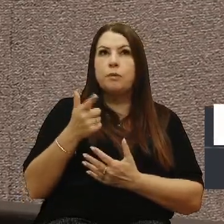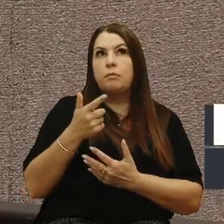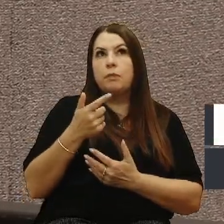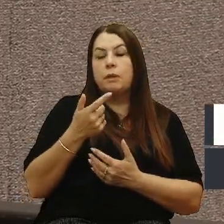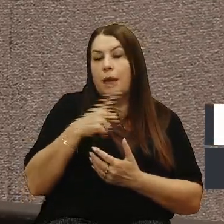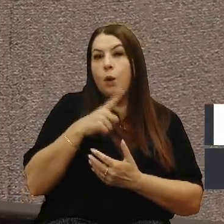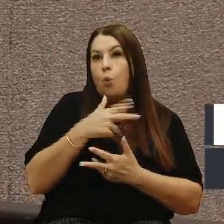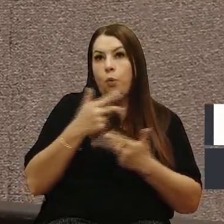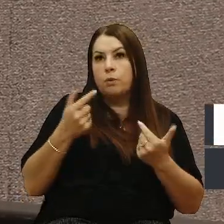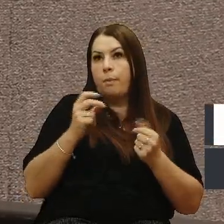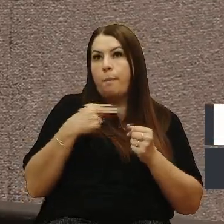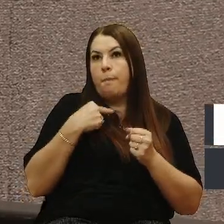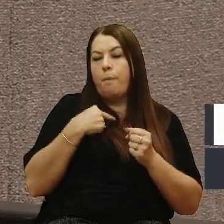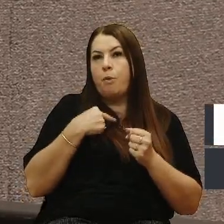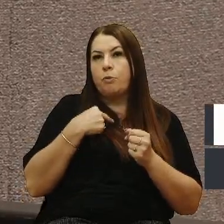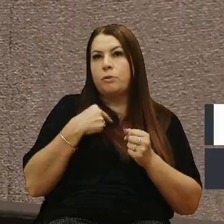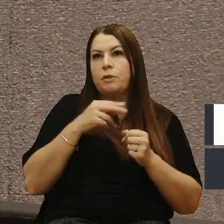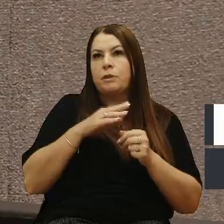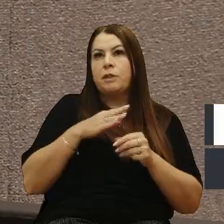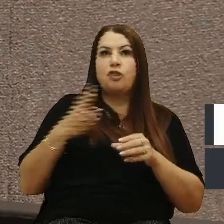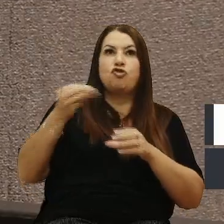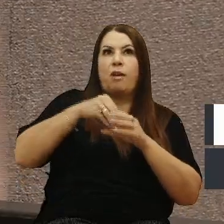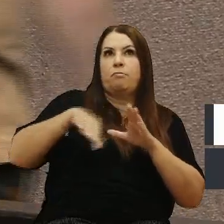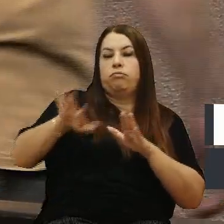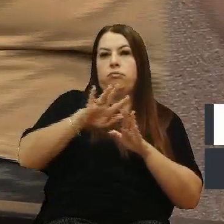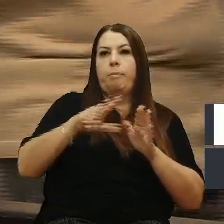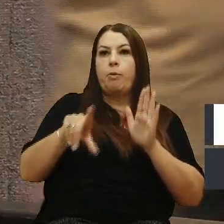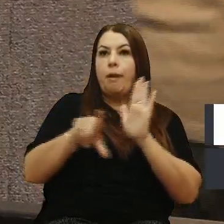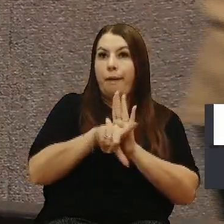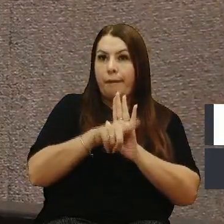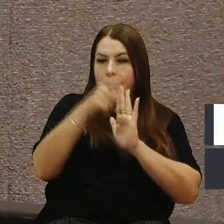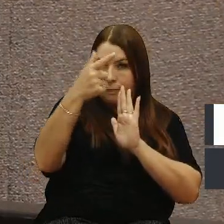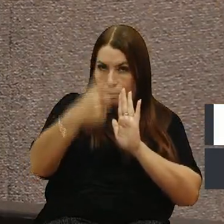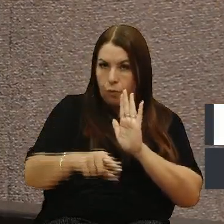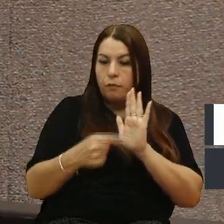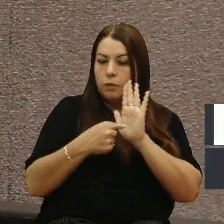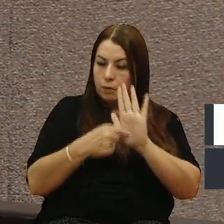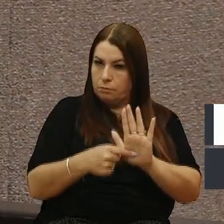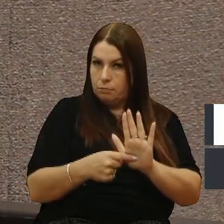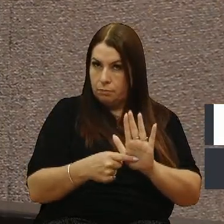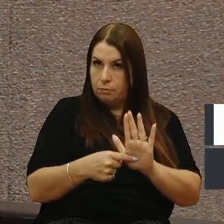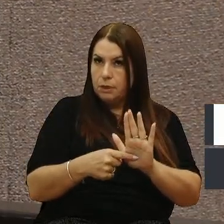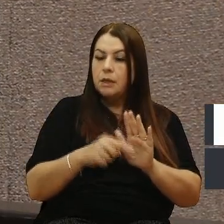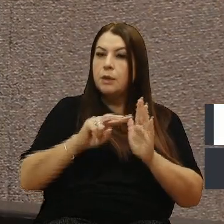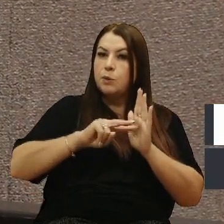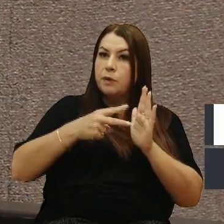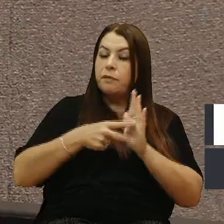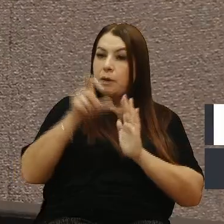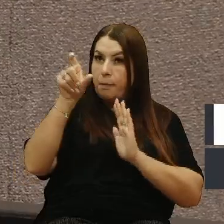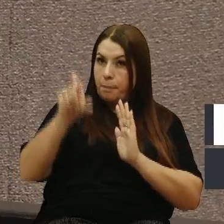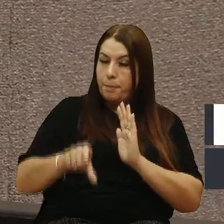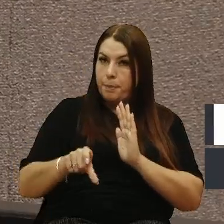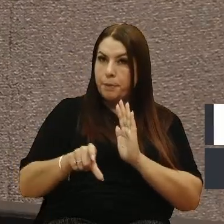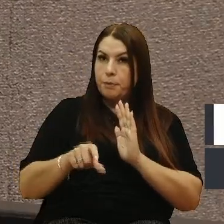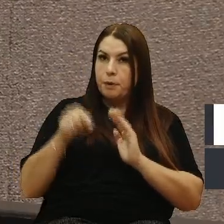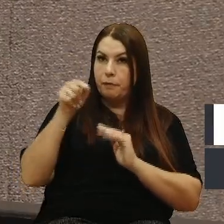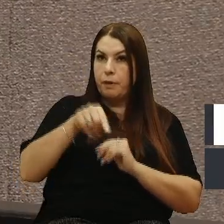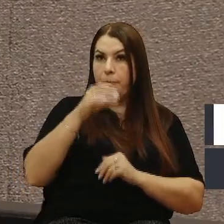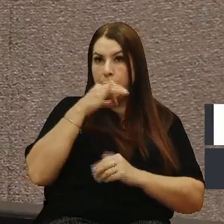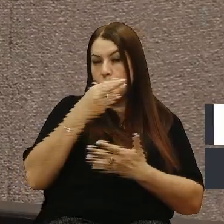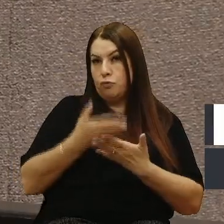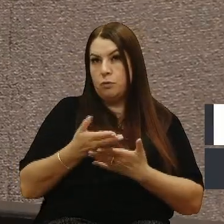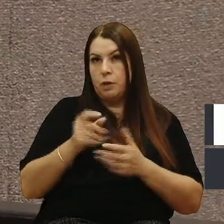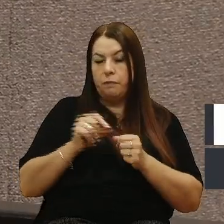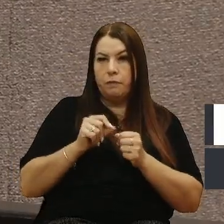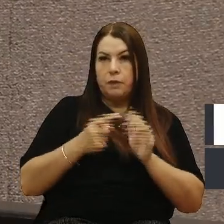que nós não podemos relativizar, né? E por isso que a lei está aí. E, de novo, isso significa que a pessoa que vem a Caxias do Sul, quer